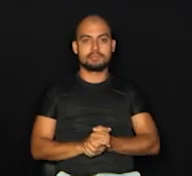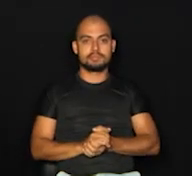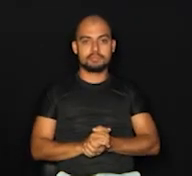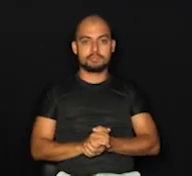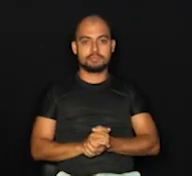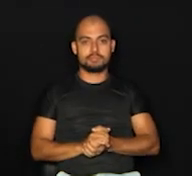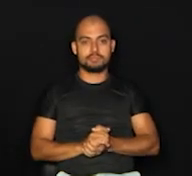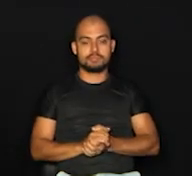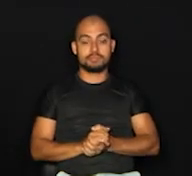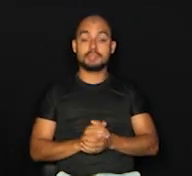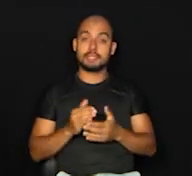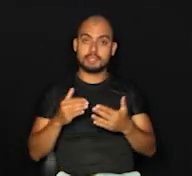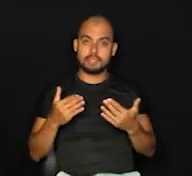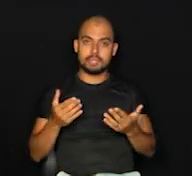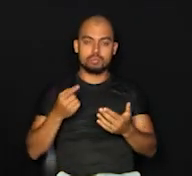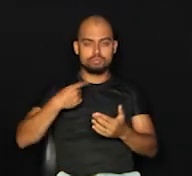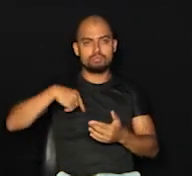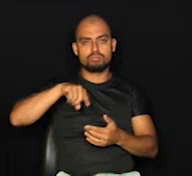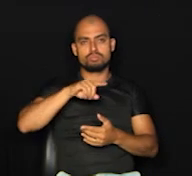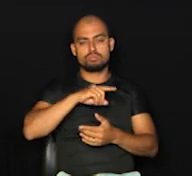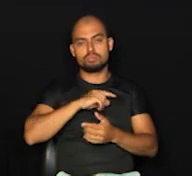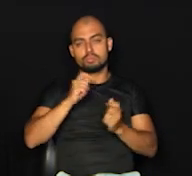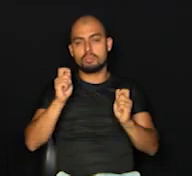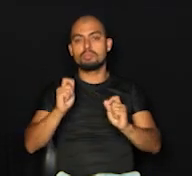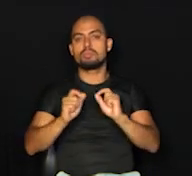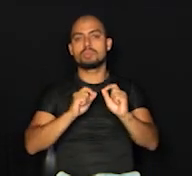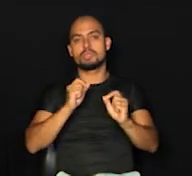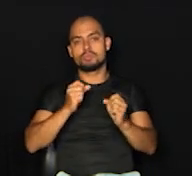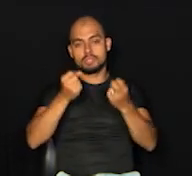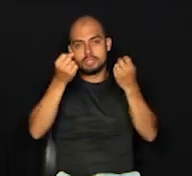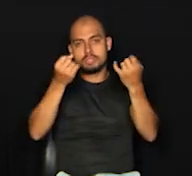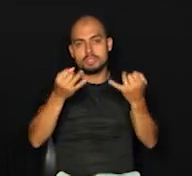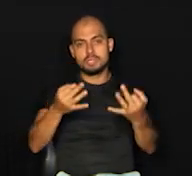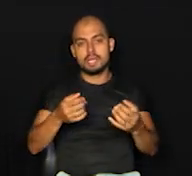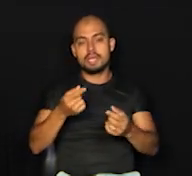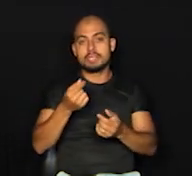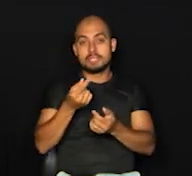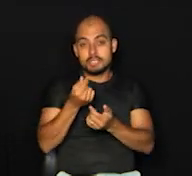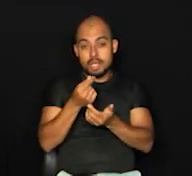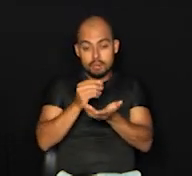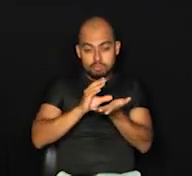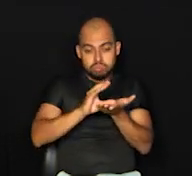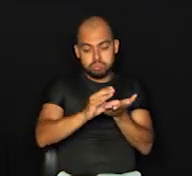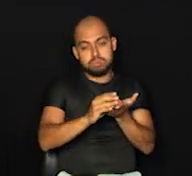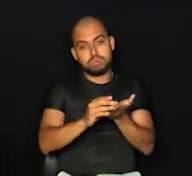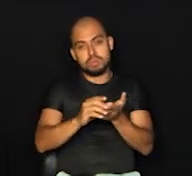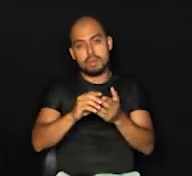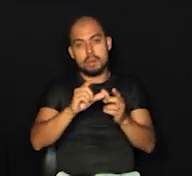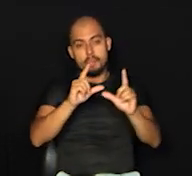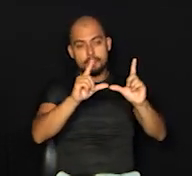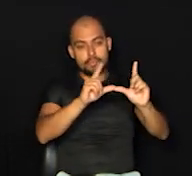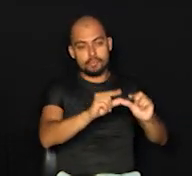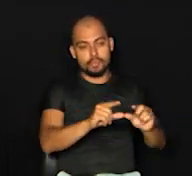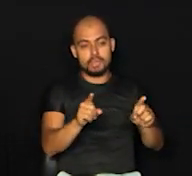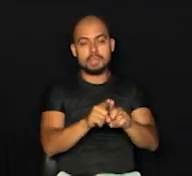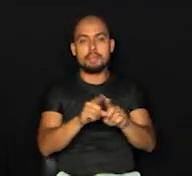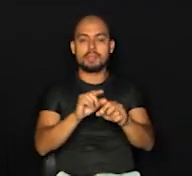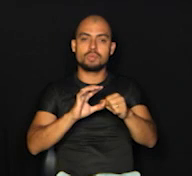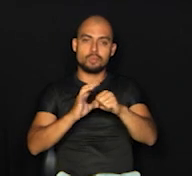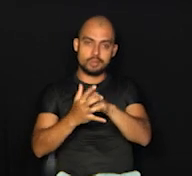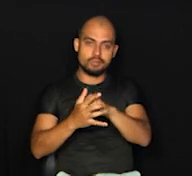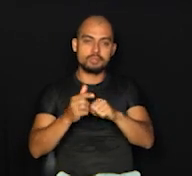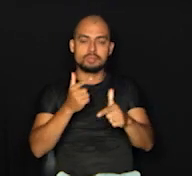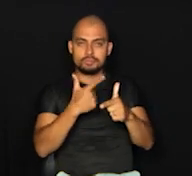Nós podemos atribuir a circunstância de retração econômica que vive o país e também ao contexto da pandemia de